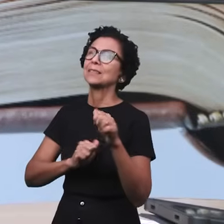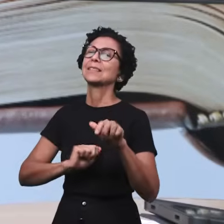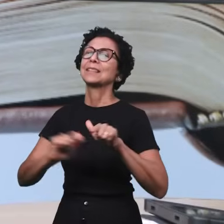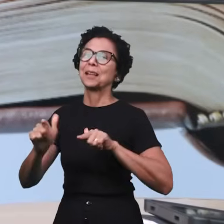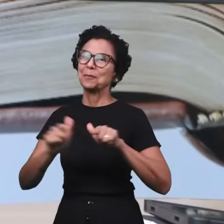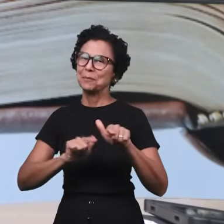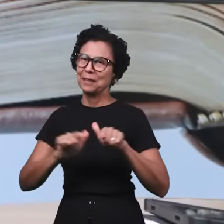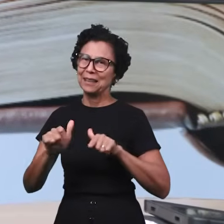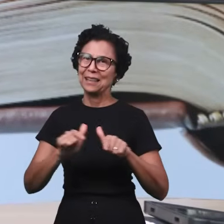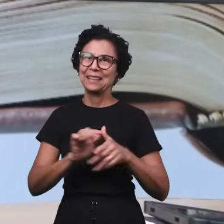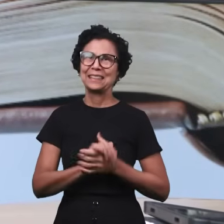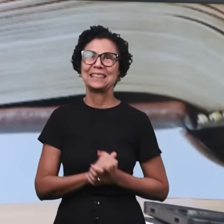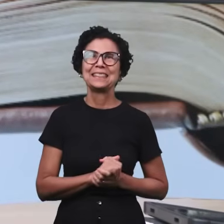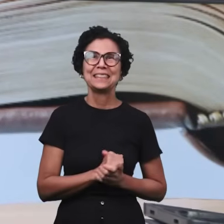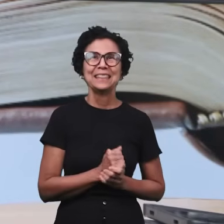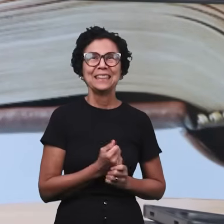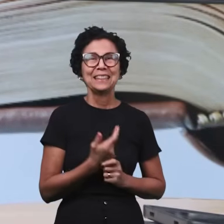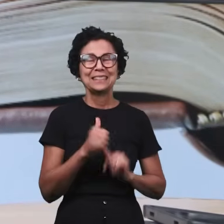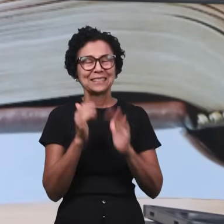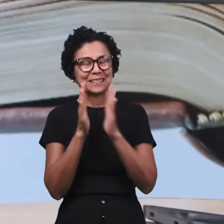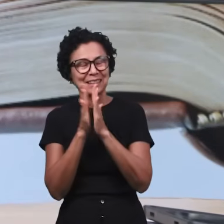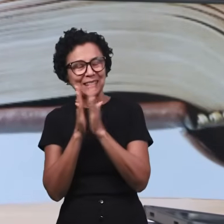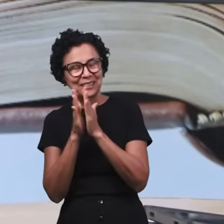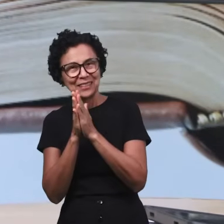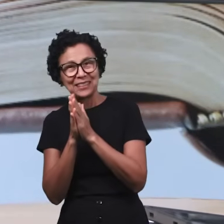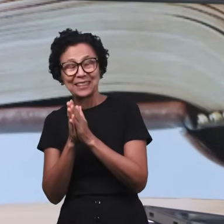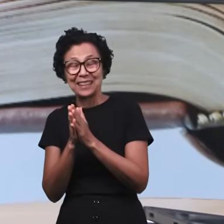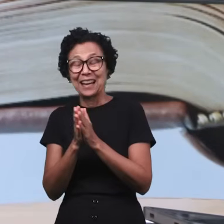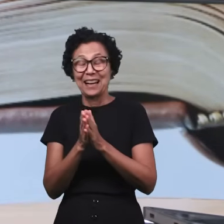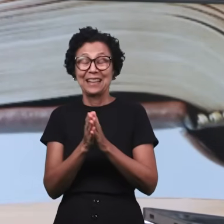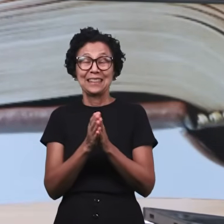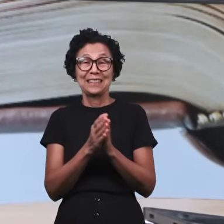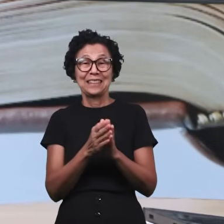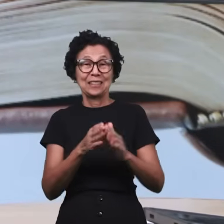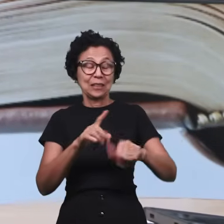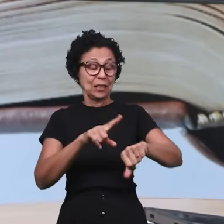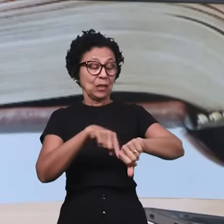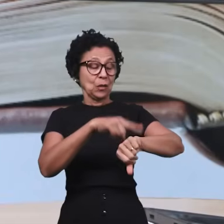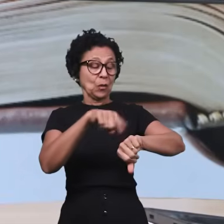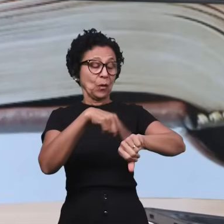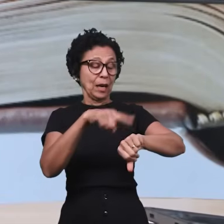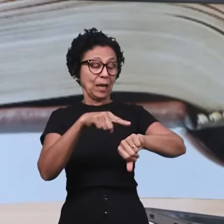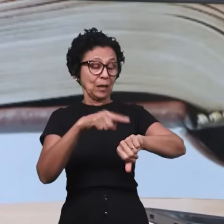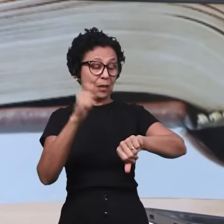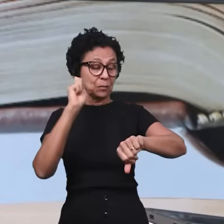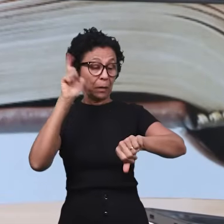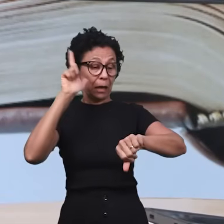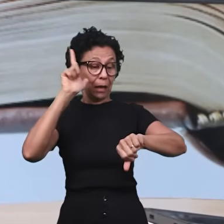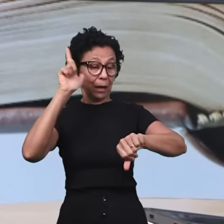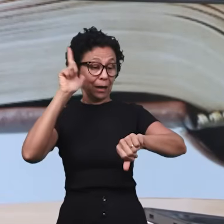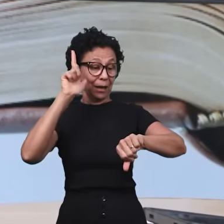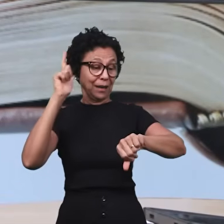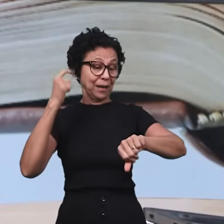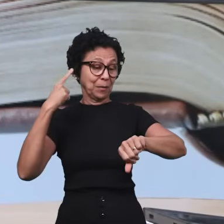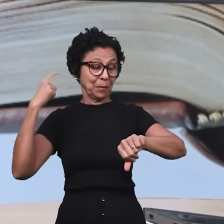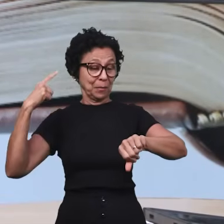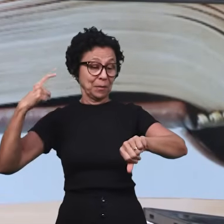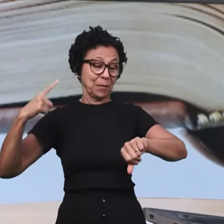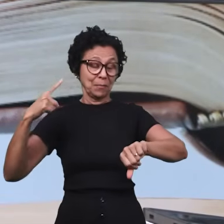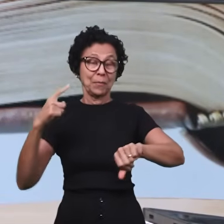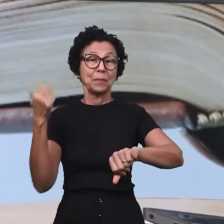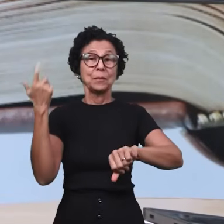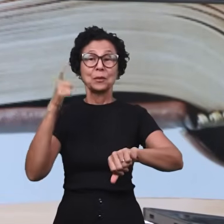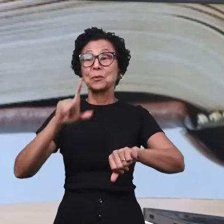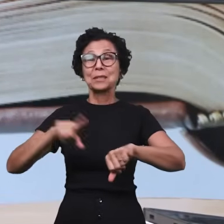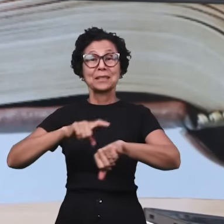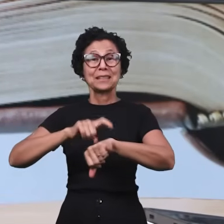assim, se a gente quer orar um pouquinho a mais, a gente tem que colocar o relógio para despertar um pouquinho mais cedo, para a gente conseguir esse